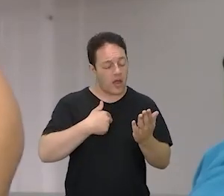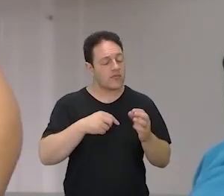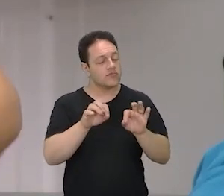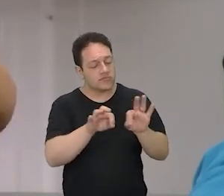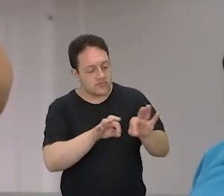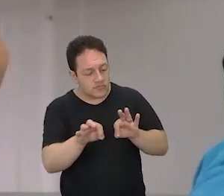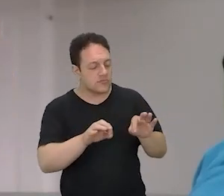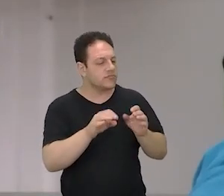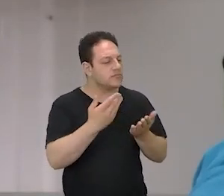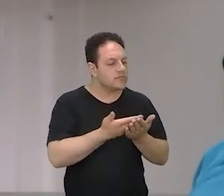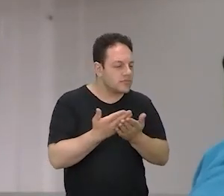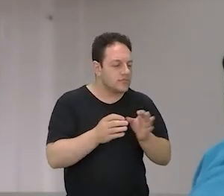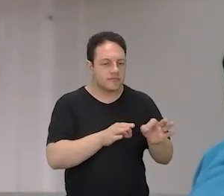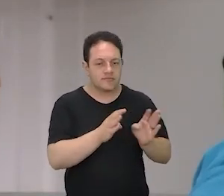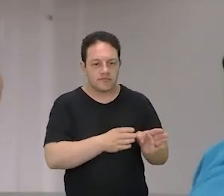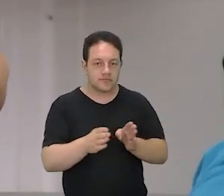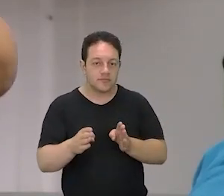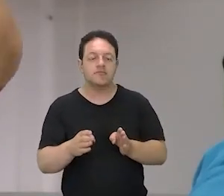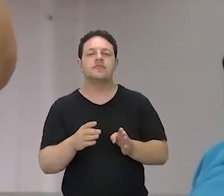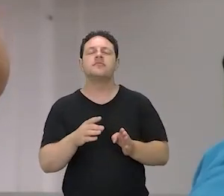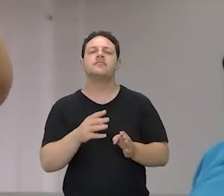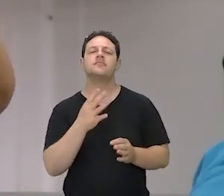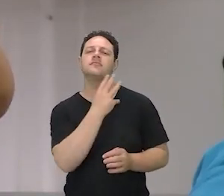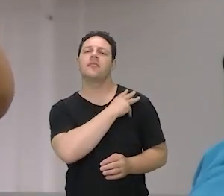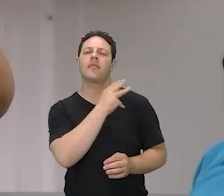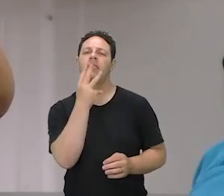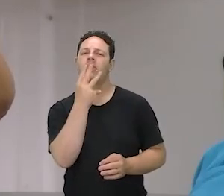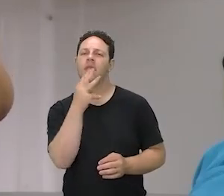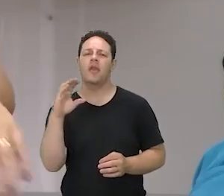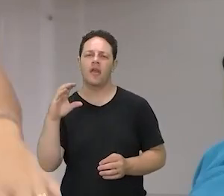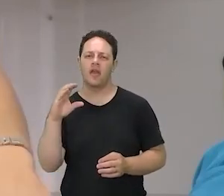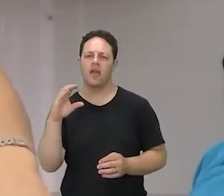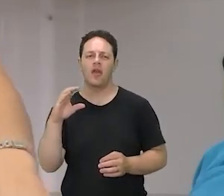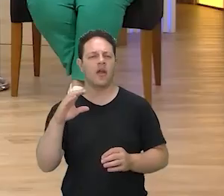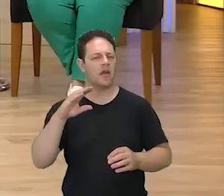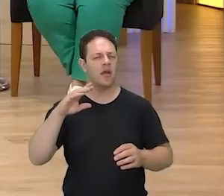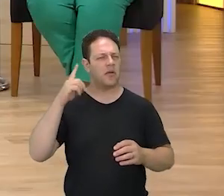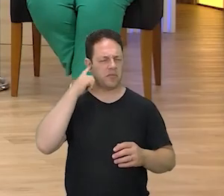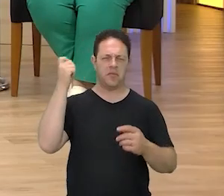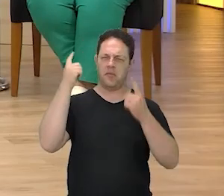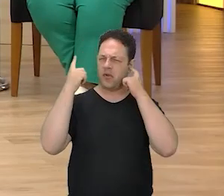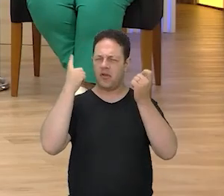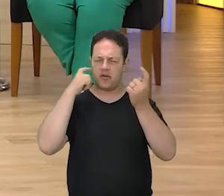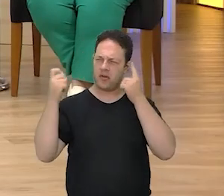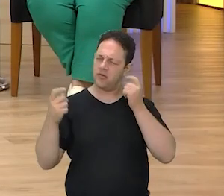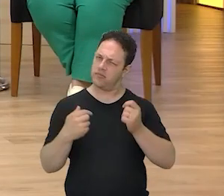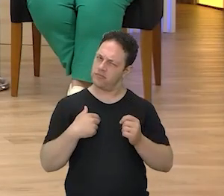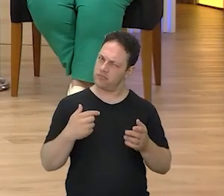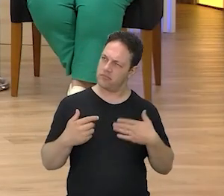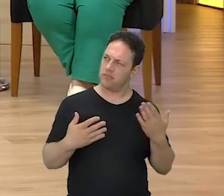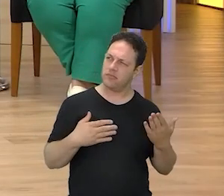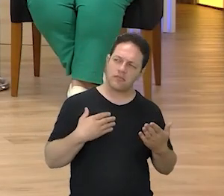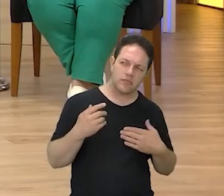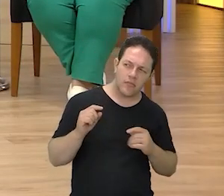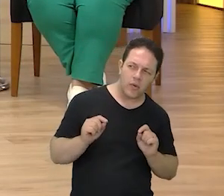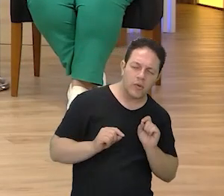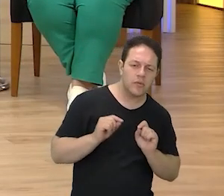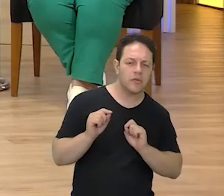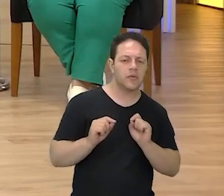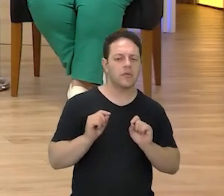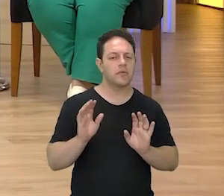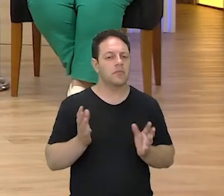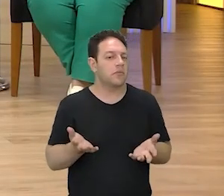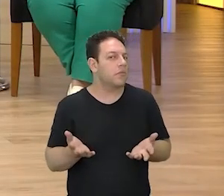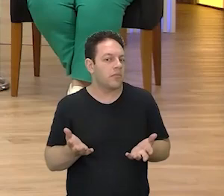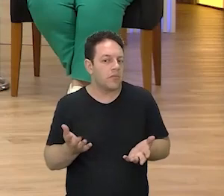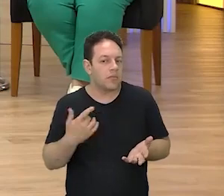alinhamento, e a sala do terceiro C estava em alvoroço. Eu falei, nossa, será que está acontecendo alguma coisa, né? A gente pensa